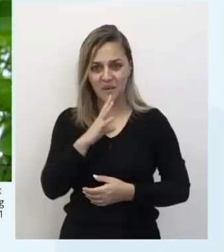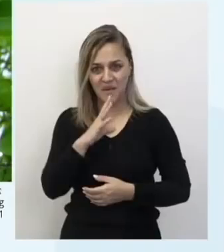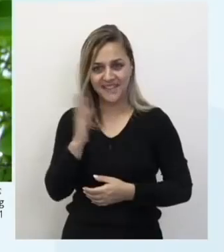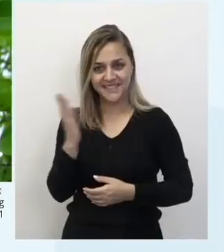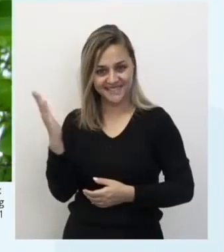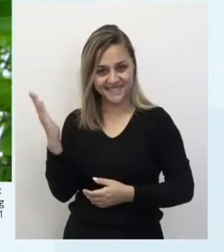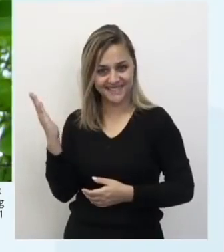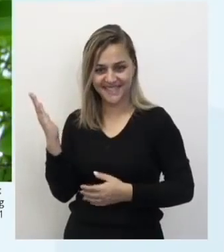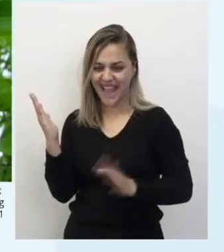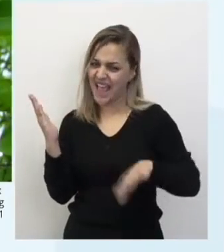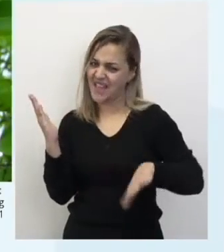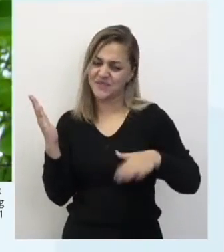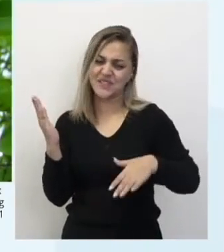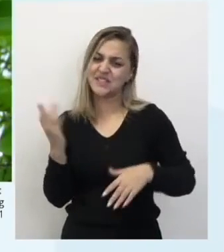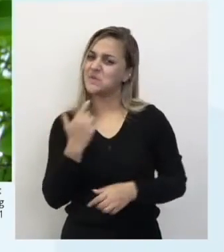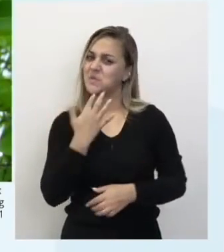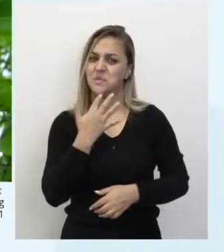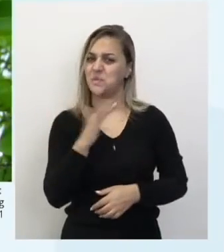conheço, tá?